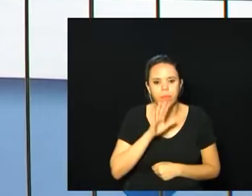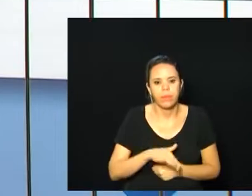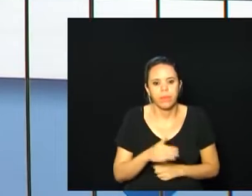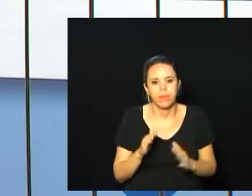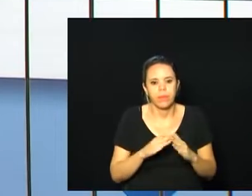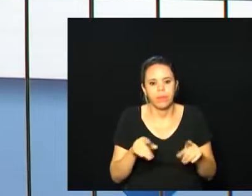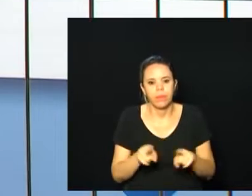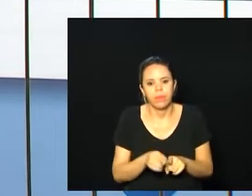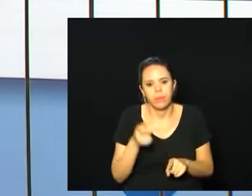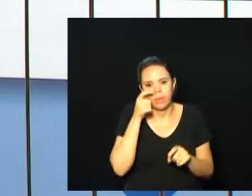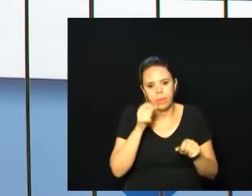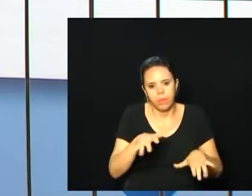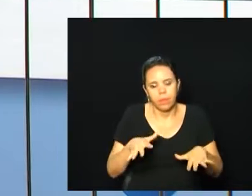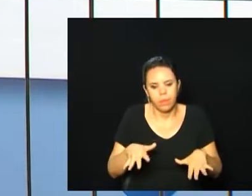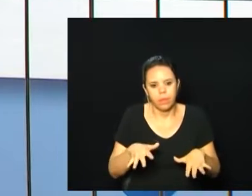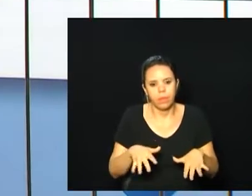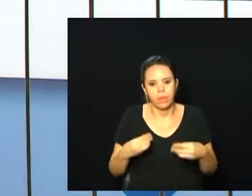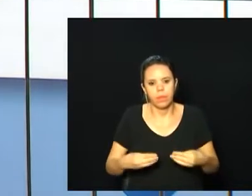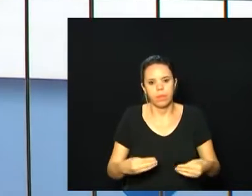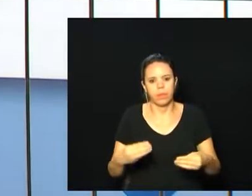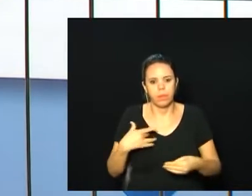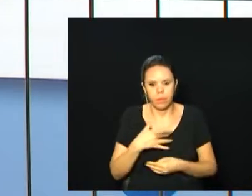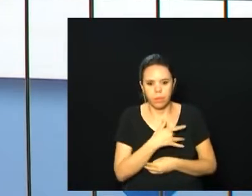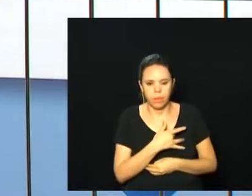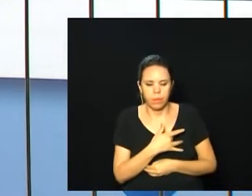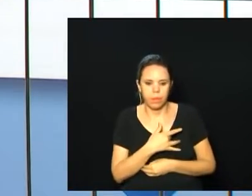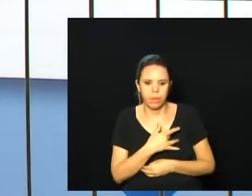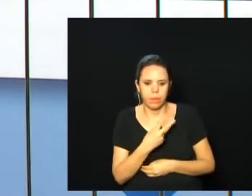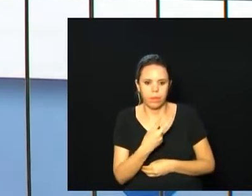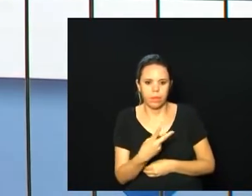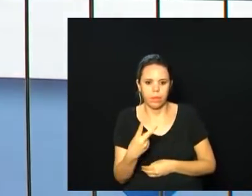de casa também. E de acordo com o Ministério da Saúde, são